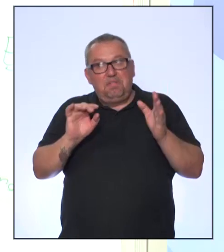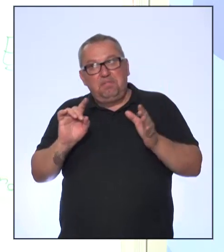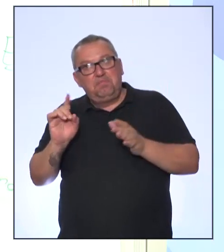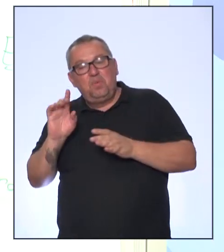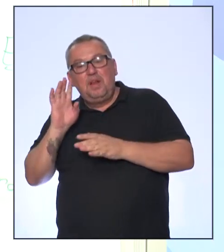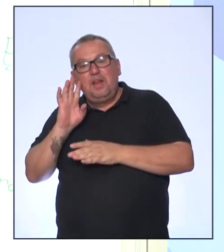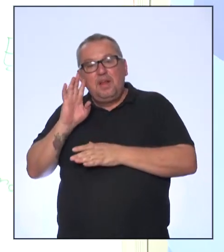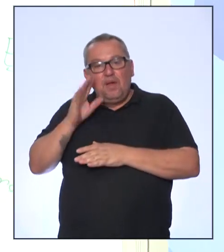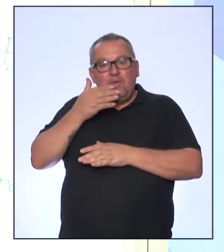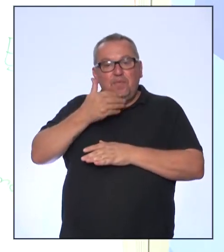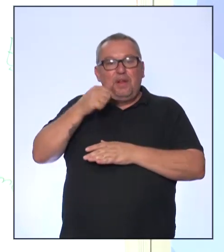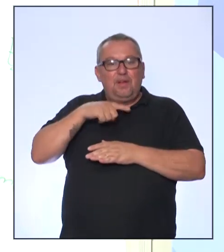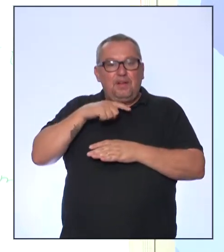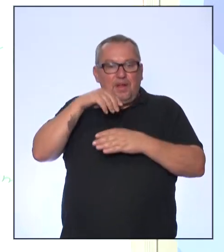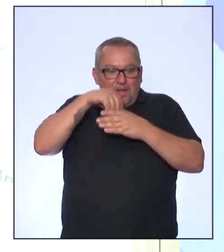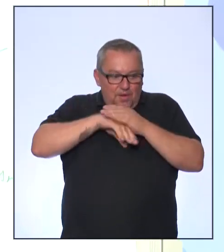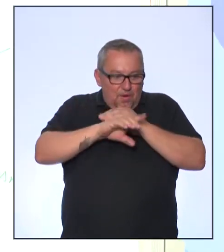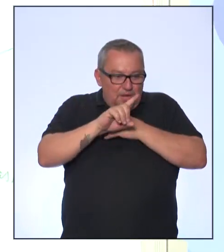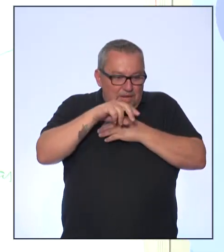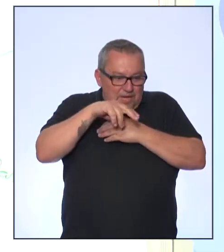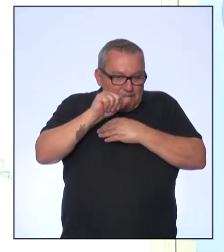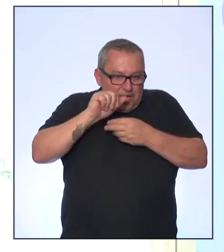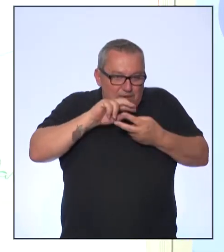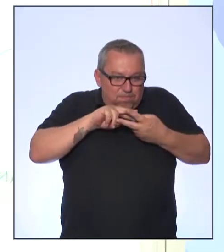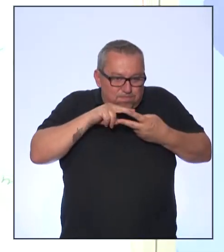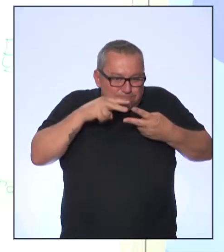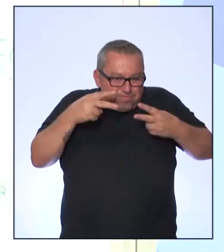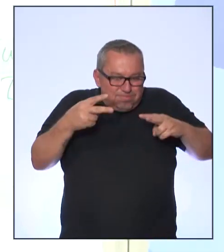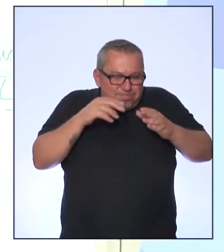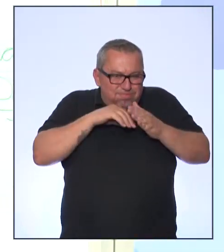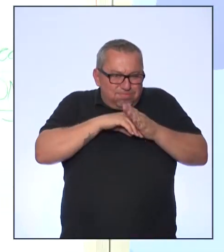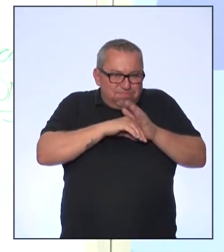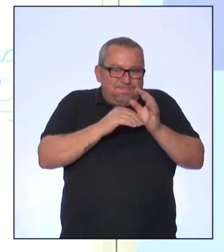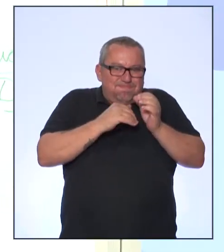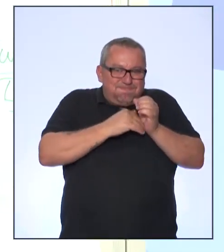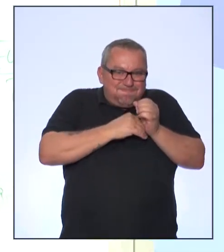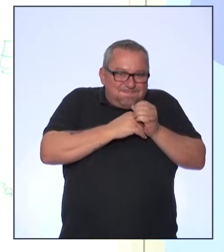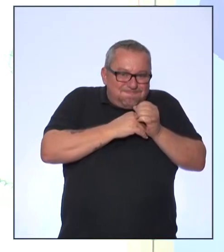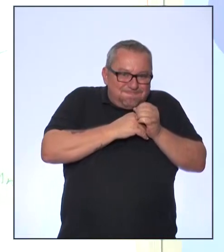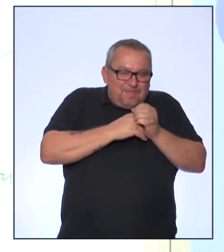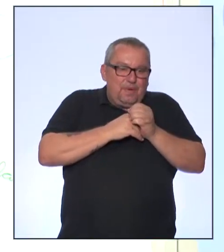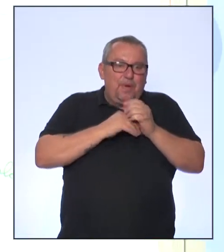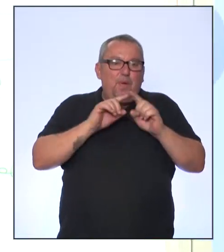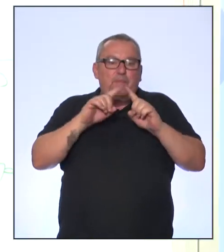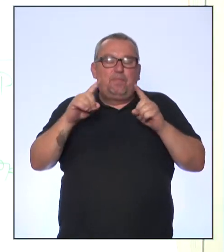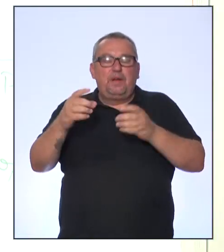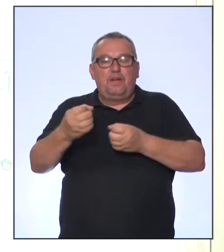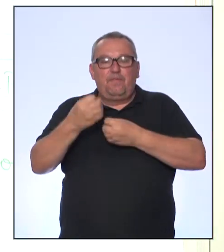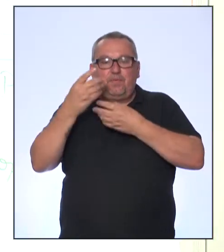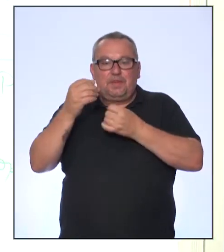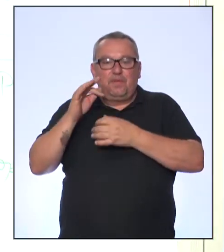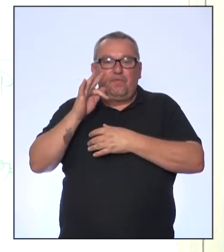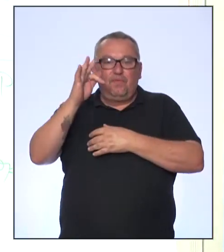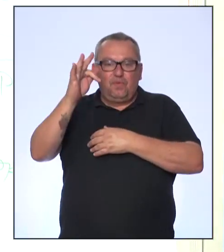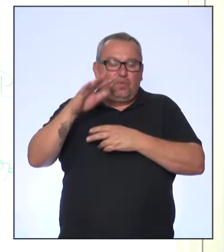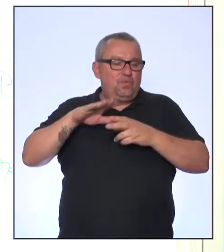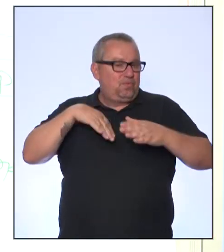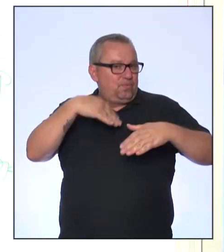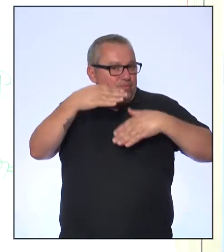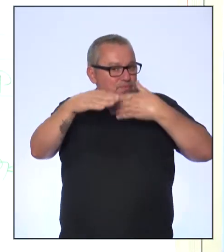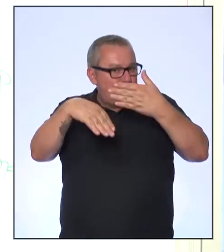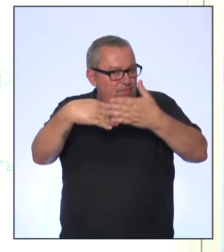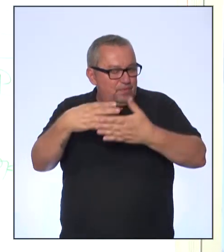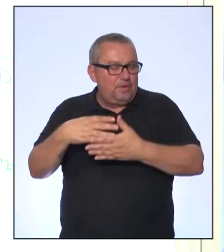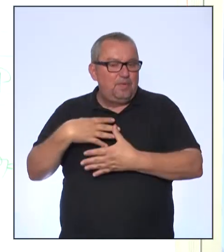É melhor você ter um DNA guardadinho, bem armazenado, né? Para essas informações genéticas serem passadas para as